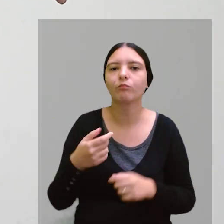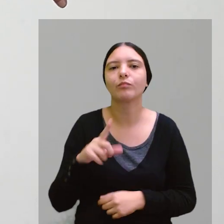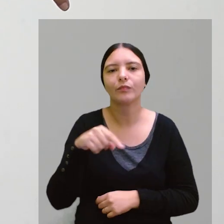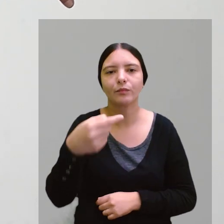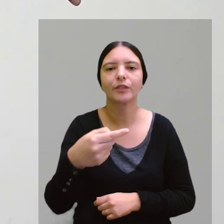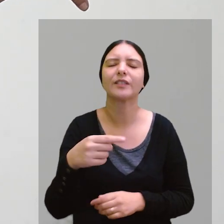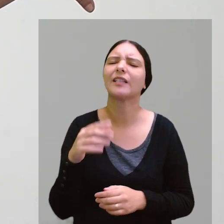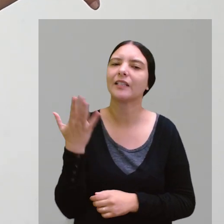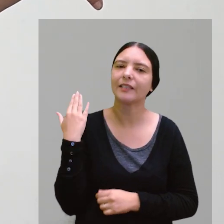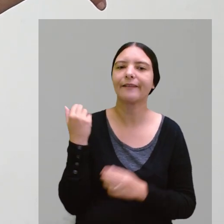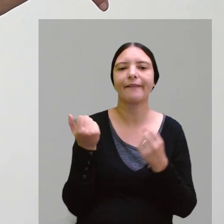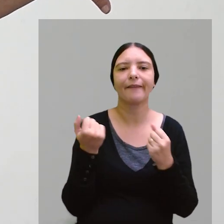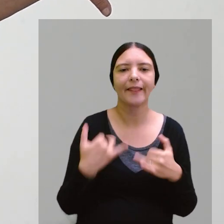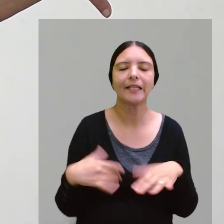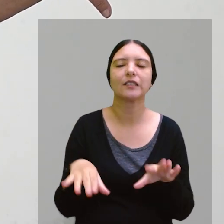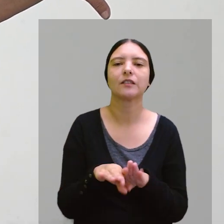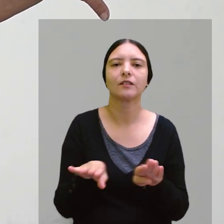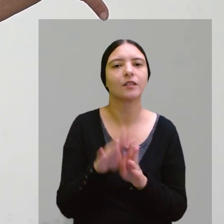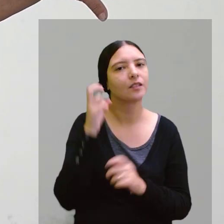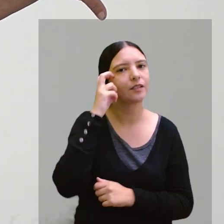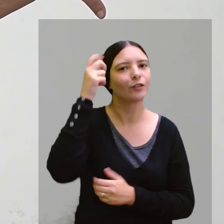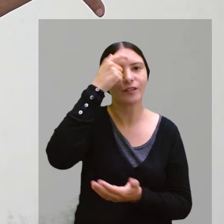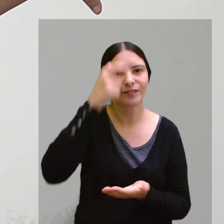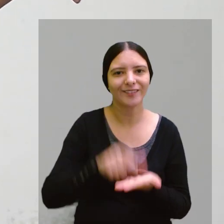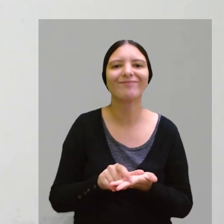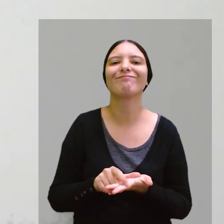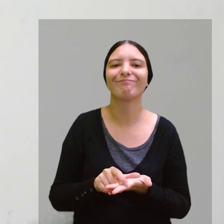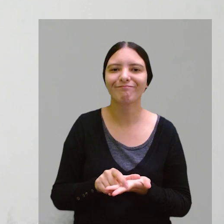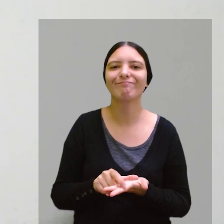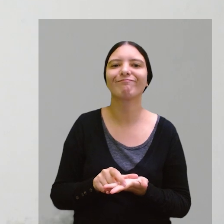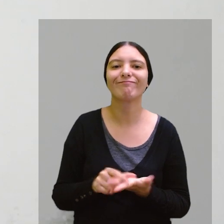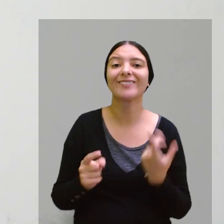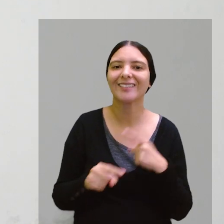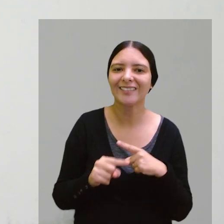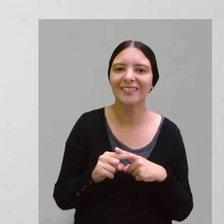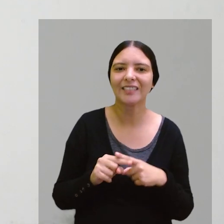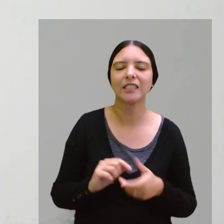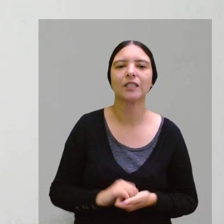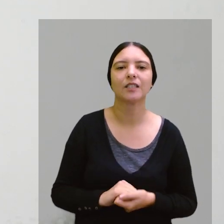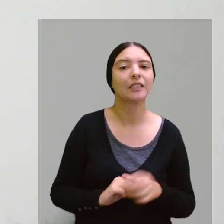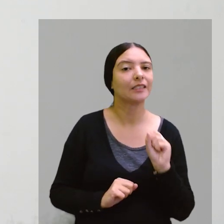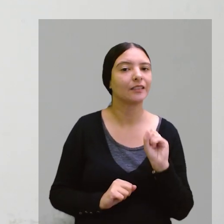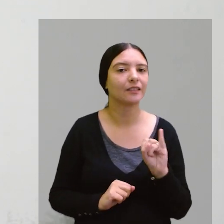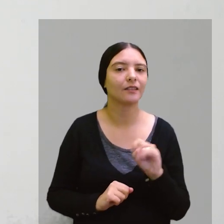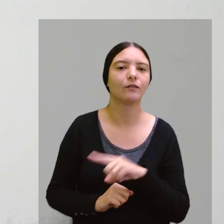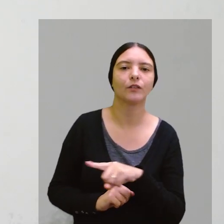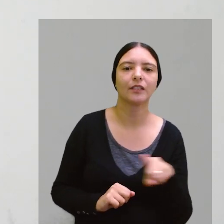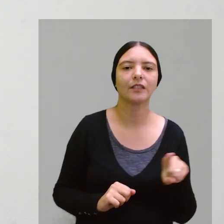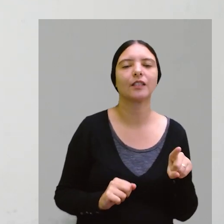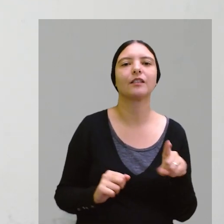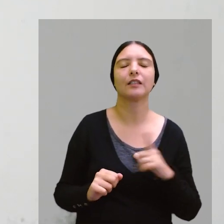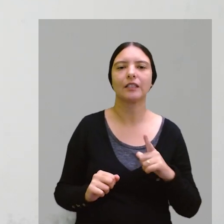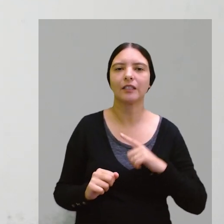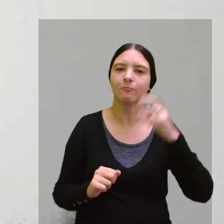aquela questão que eu estava falando da inteligência artificial, que se vocês